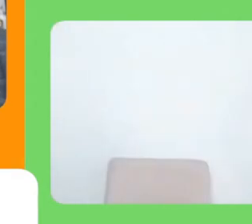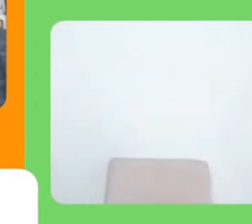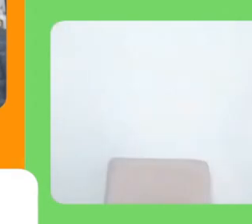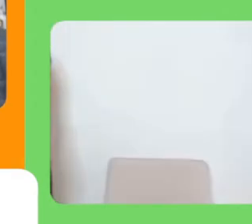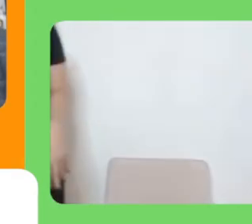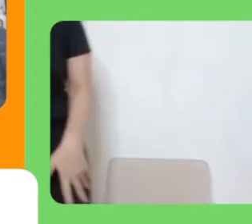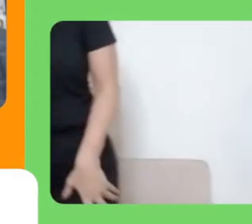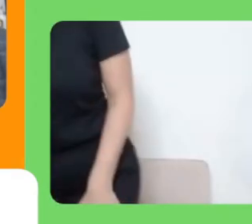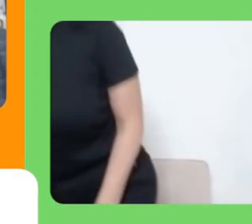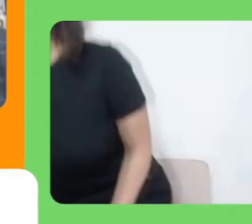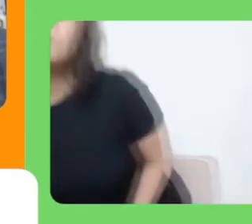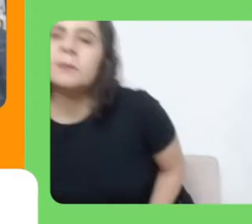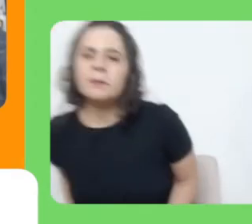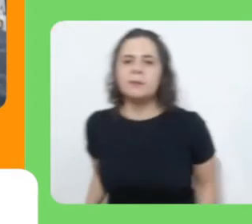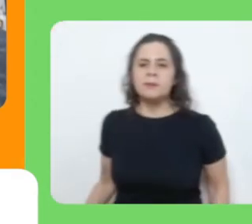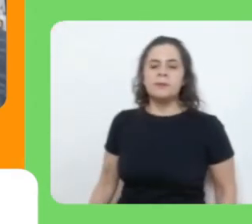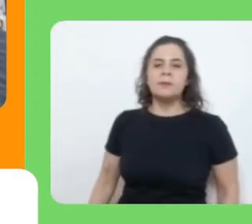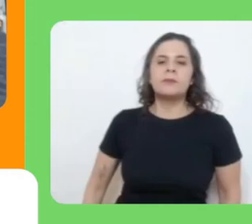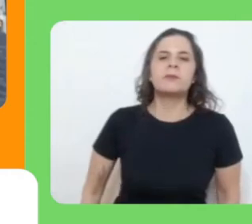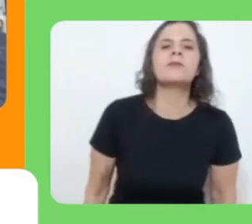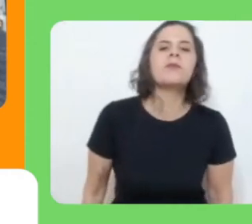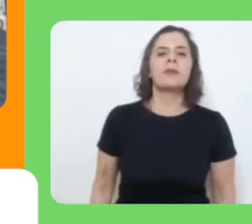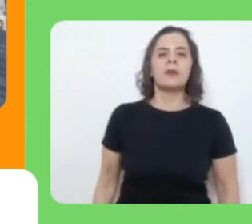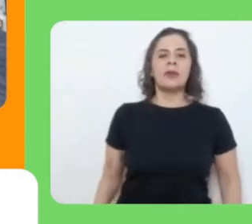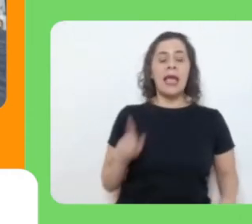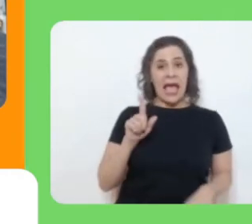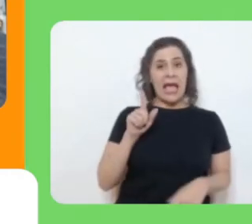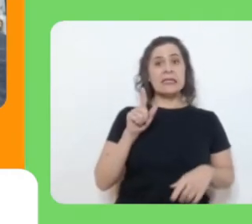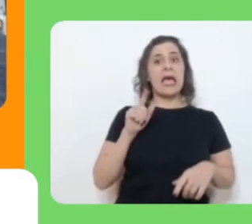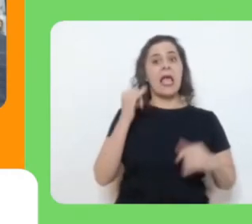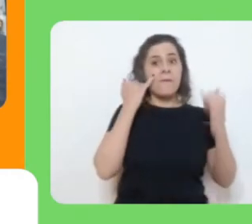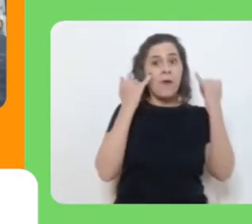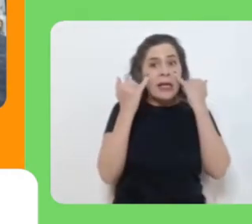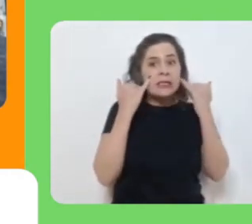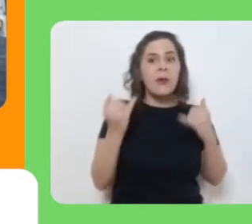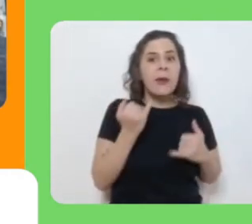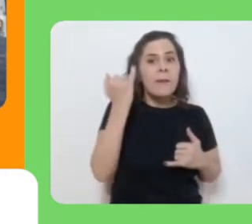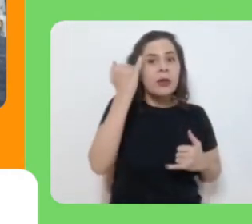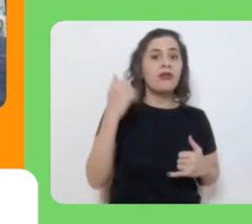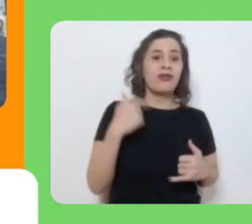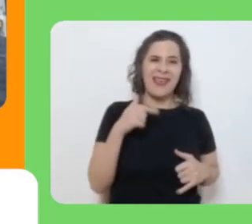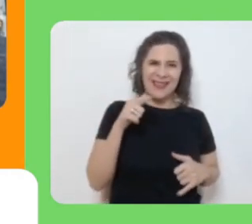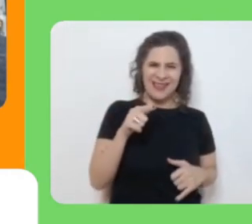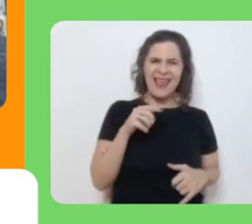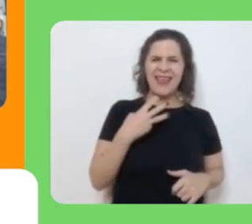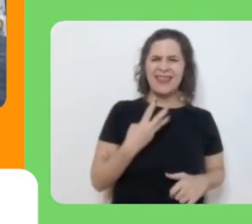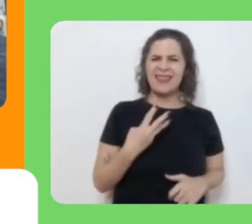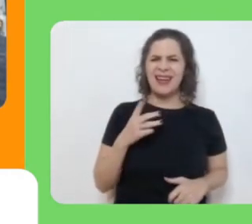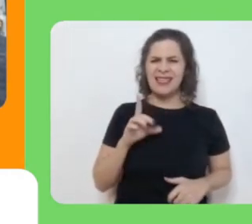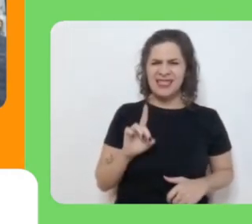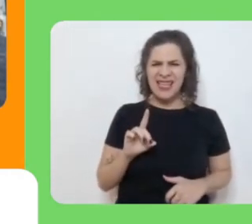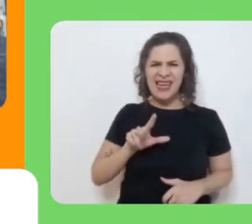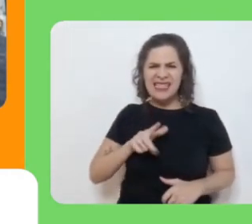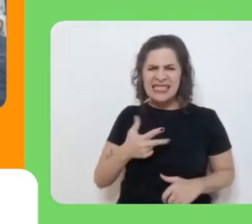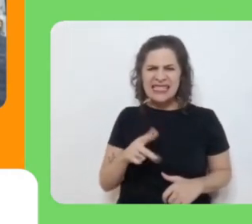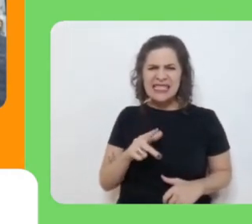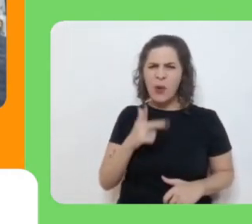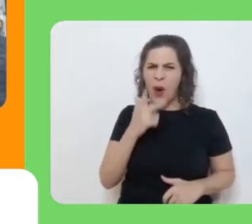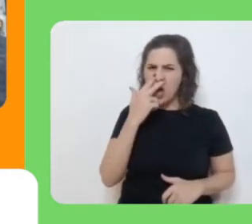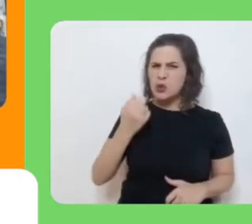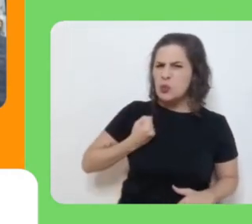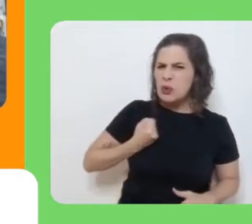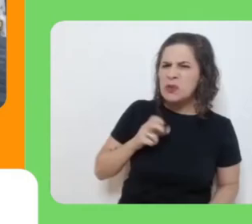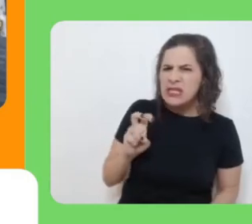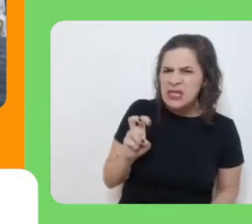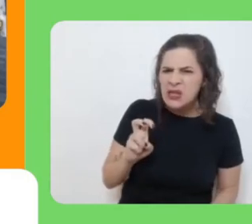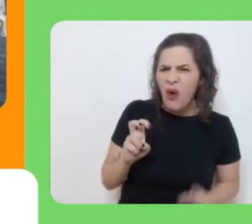É só a Todas primeira? elas Eu é não só a lembro. primeira, todas elas são pagas, é isso. Acho que o Wolfenstein 3D, que eram 5, não lembro, que eram 5 missões. Eram mais, é Eram isso mesmo. mais,